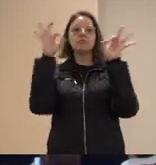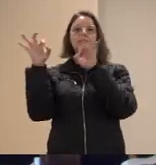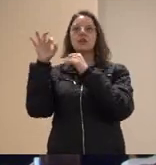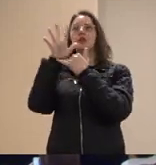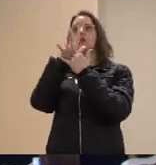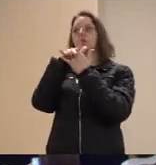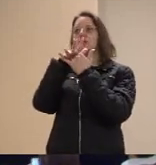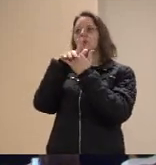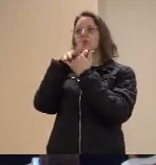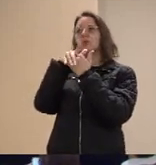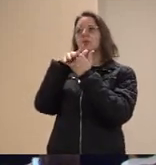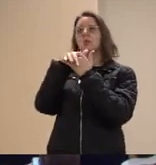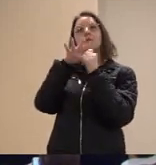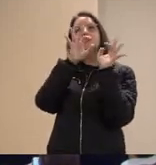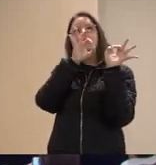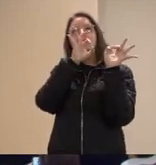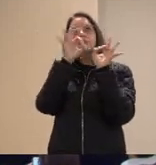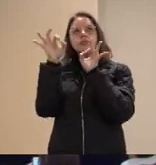YouTube,